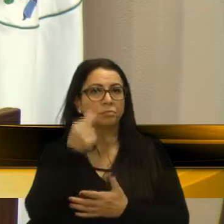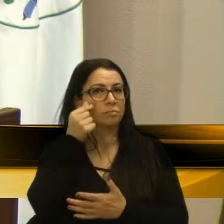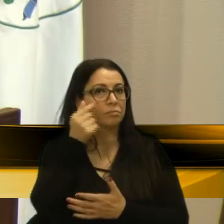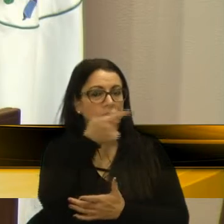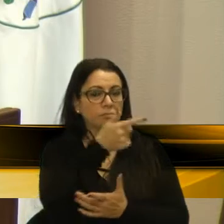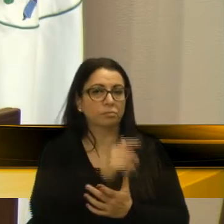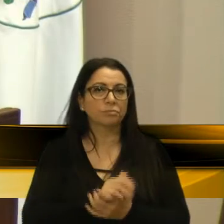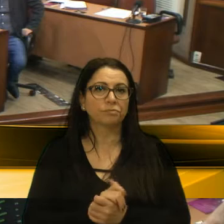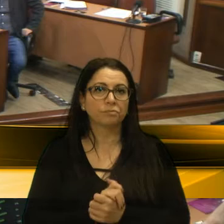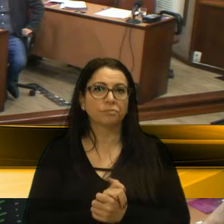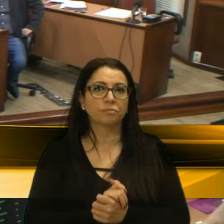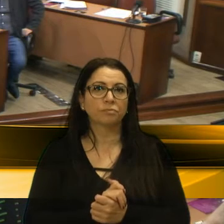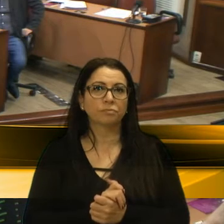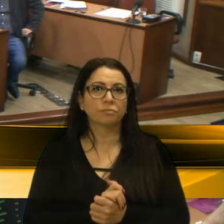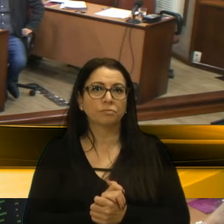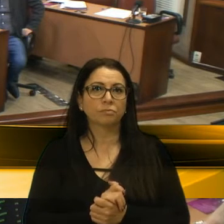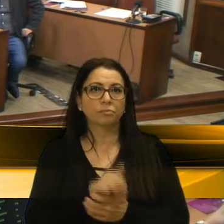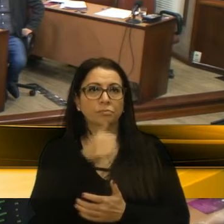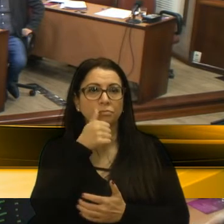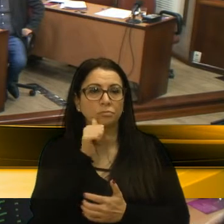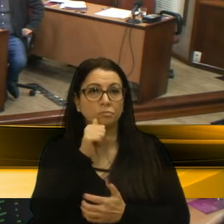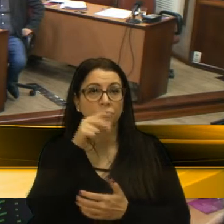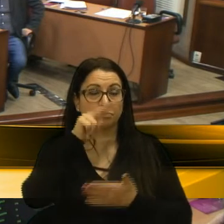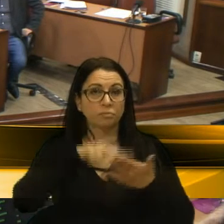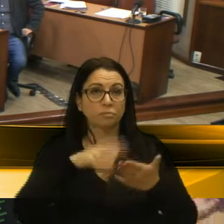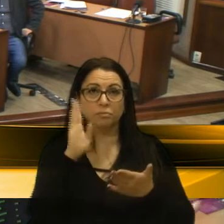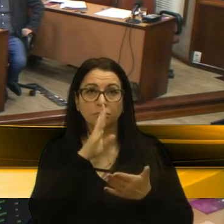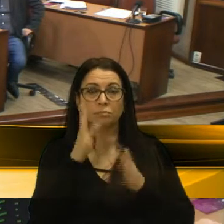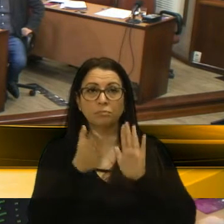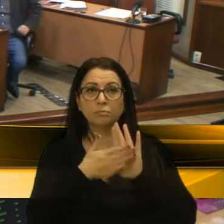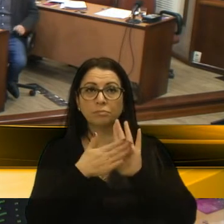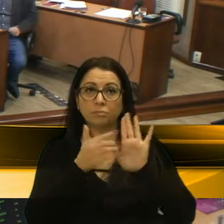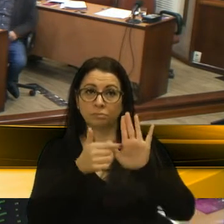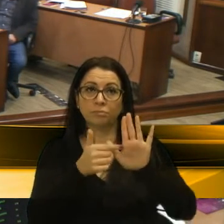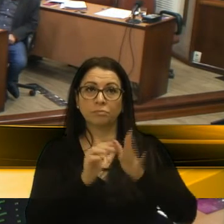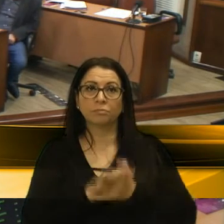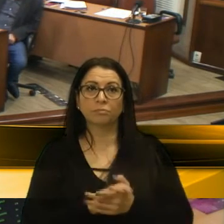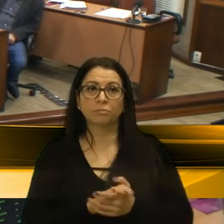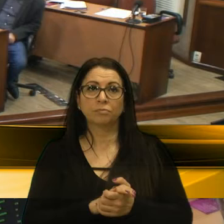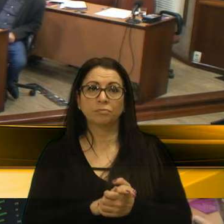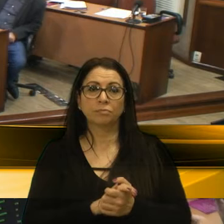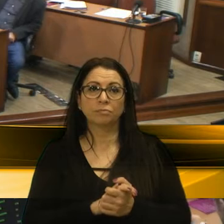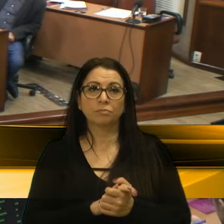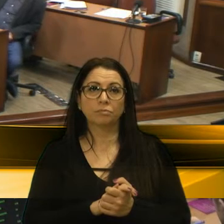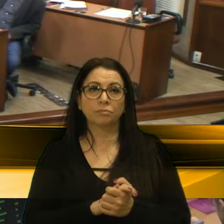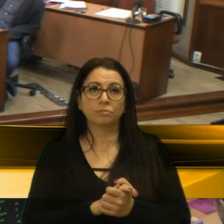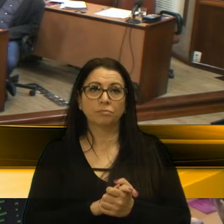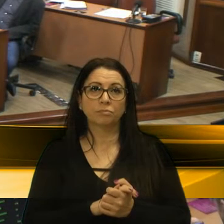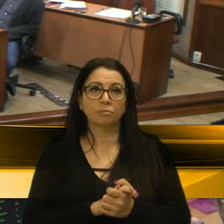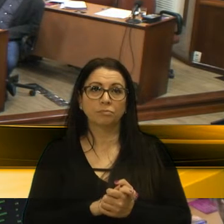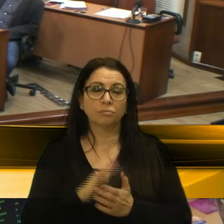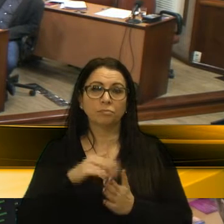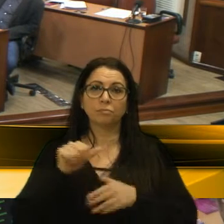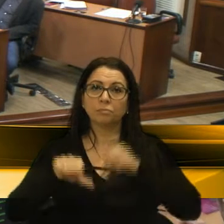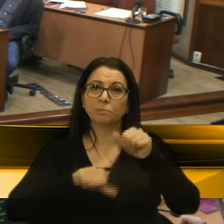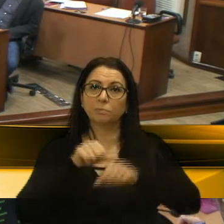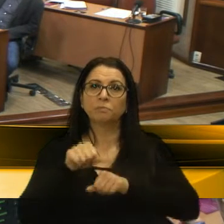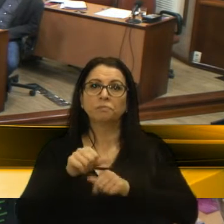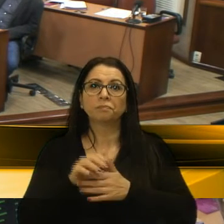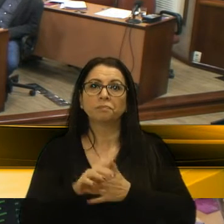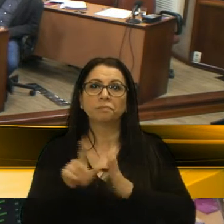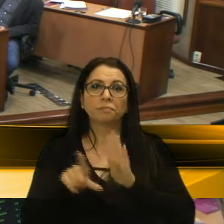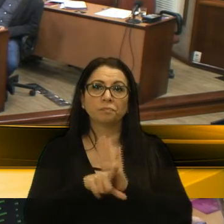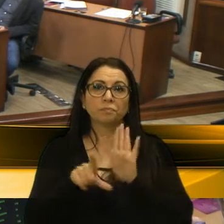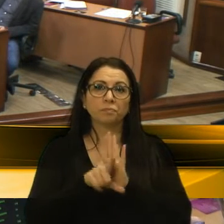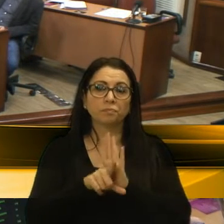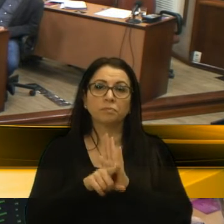parte. Vereadora Paula, li rapidamente aqui a proposta que Vossa Senhoria está encaminhando de alterações na lei